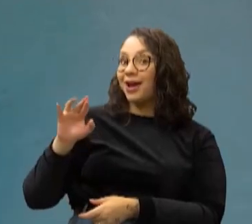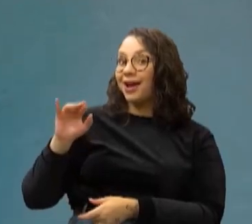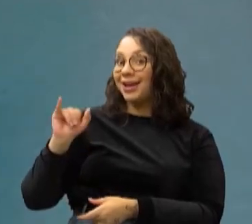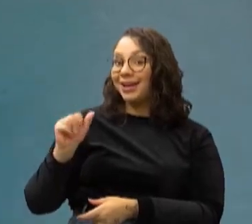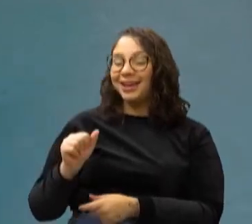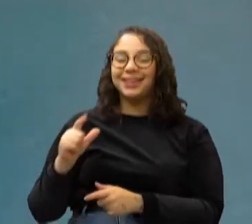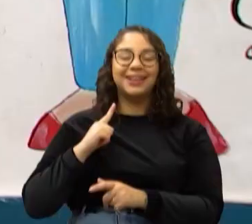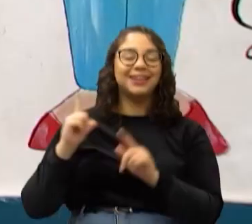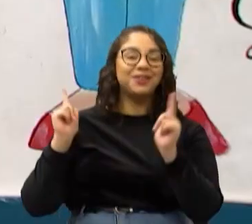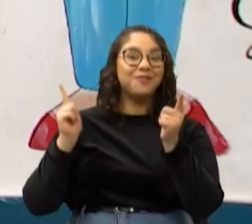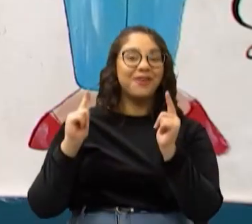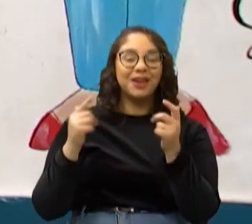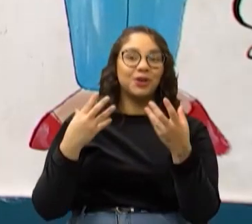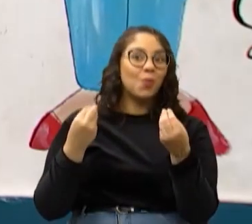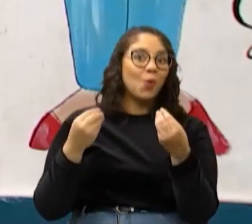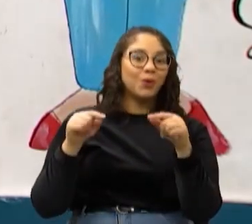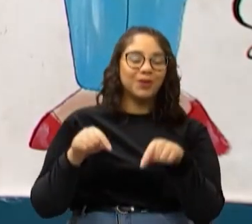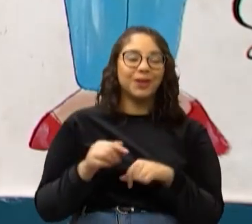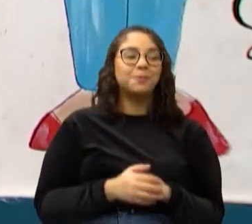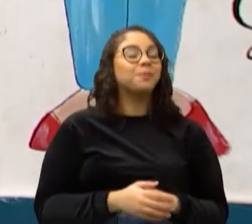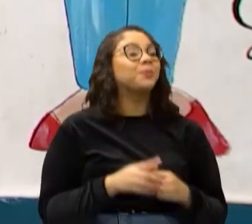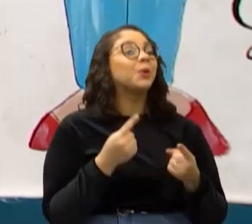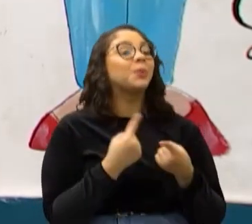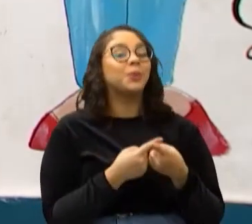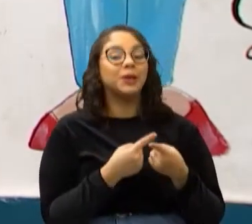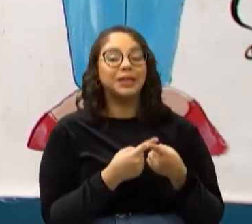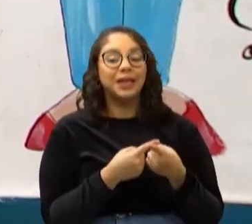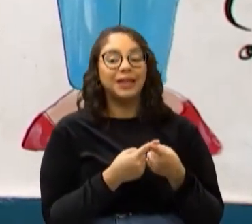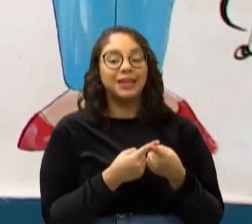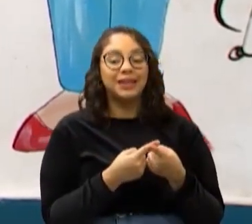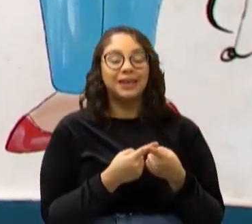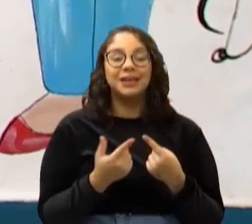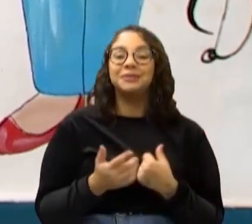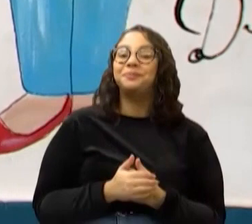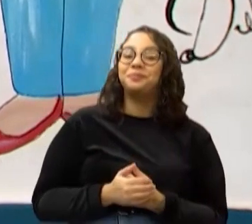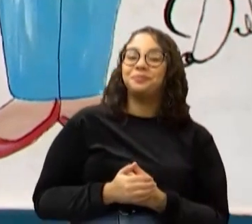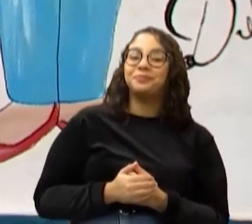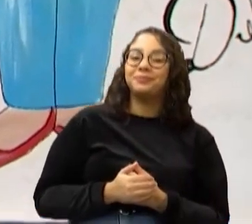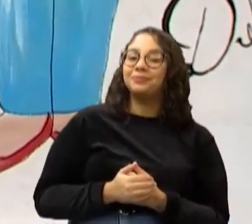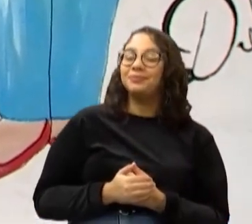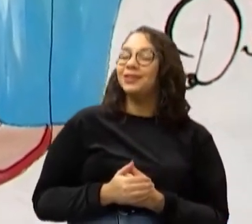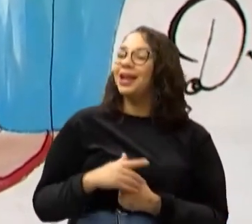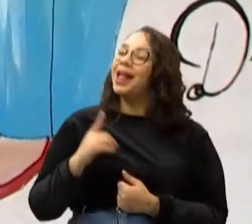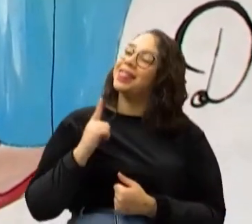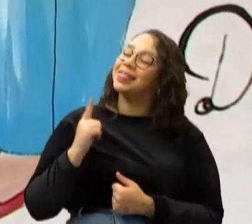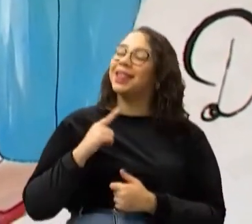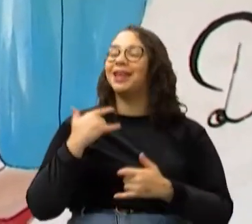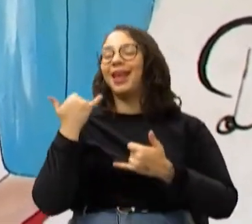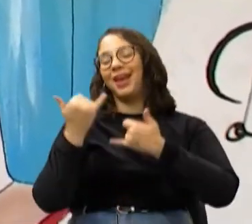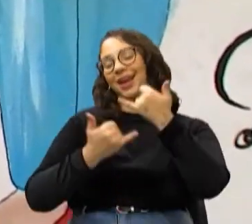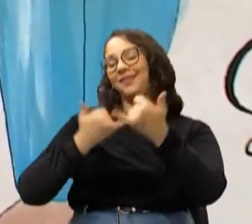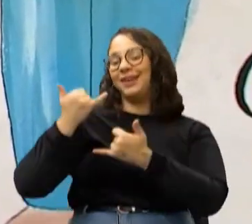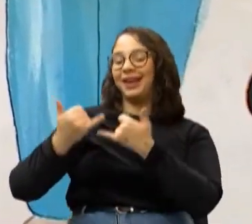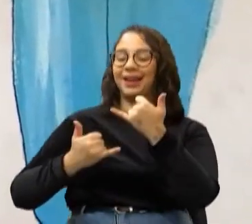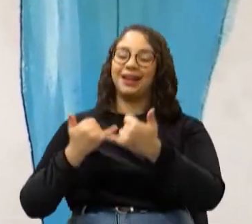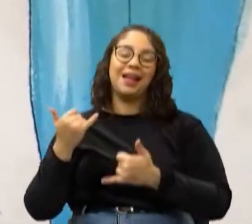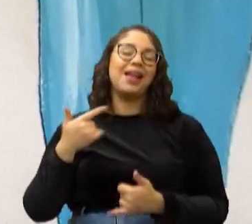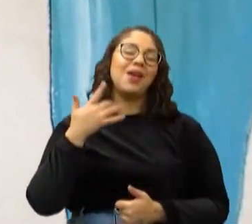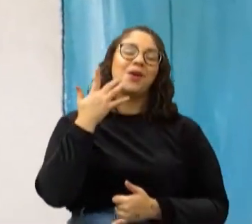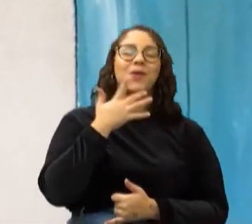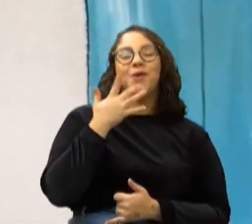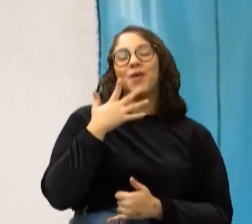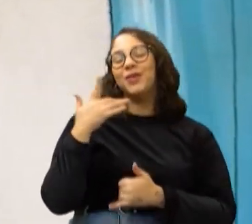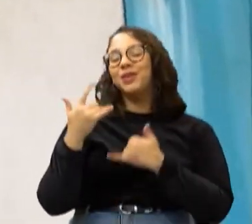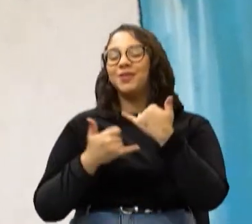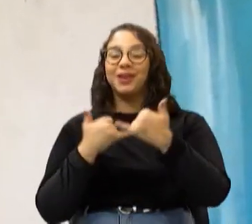diverte muito por aqui. E adivinha o motivo? Porque aqui faz muitas brincadeiras,